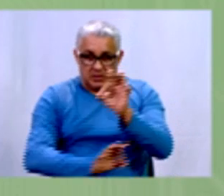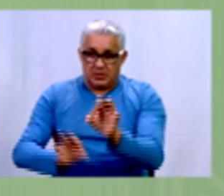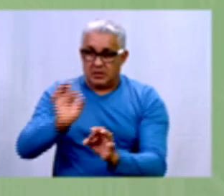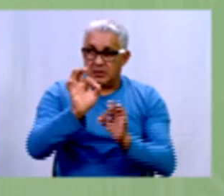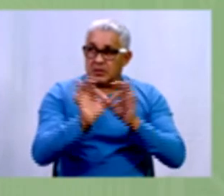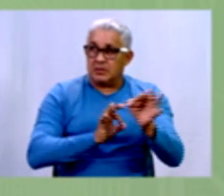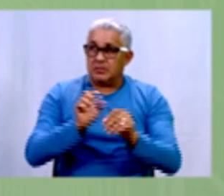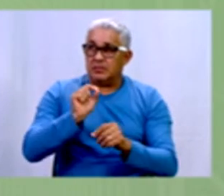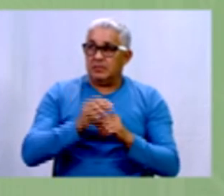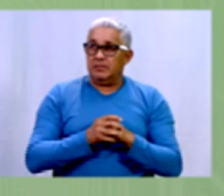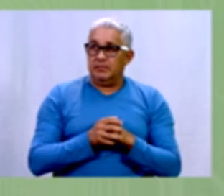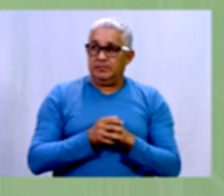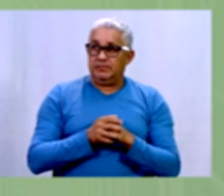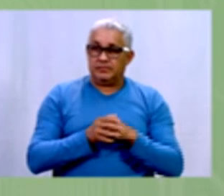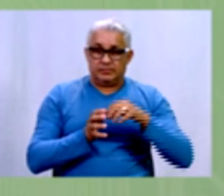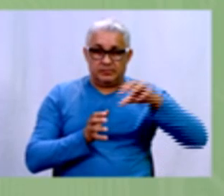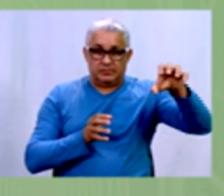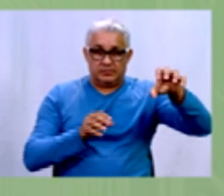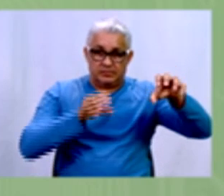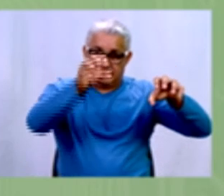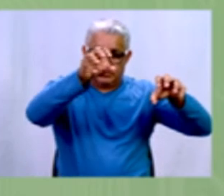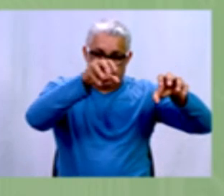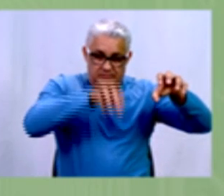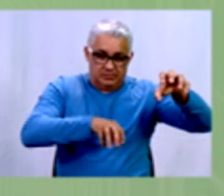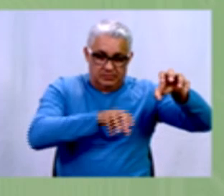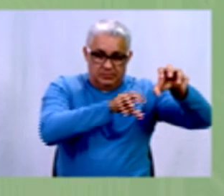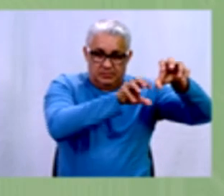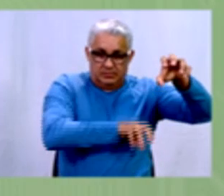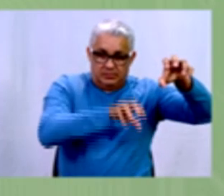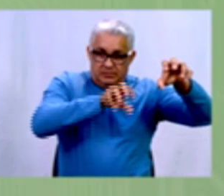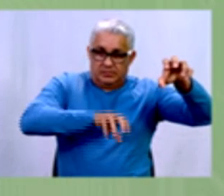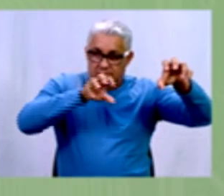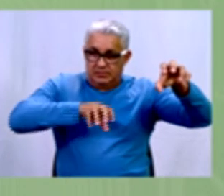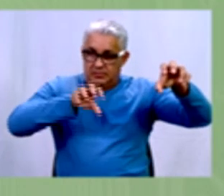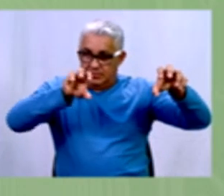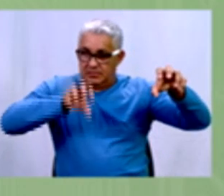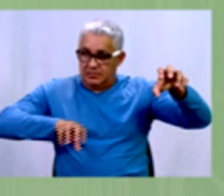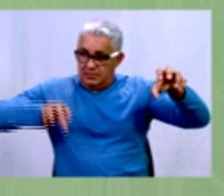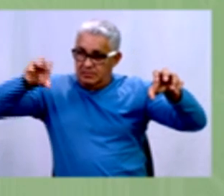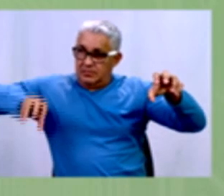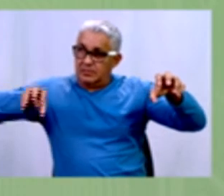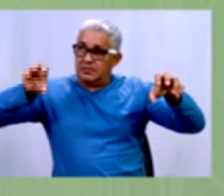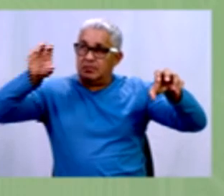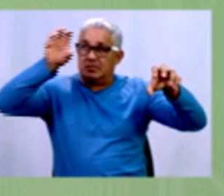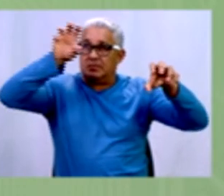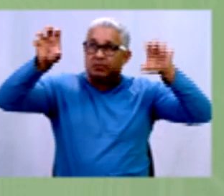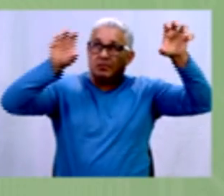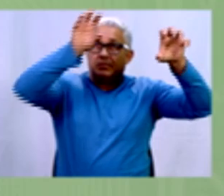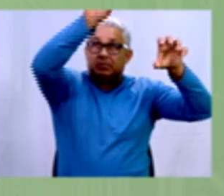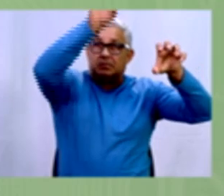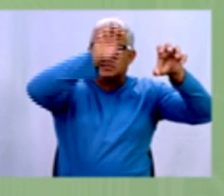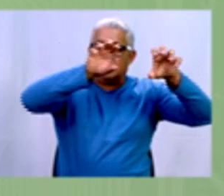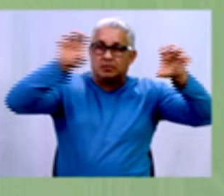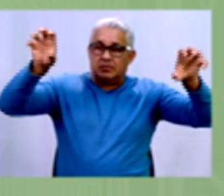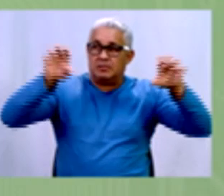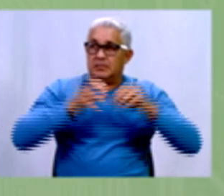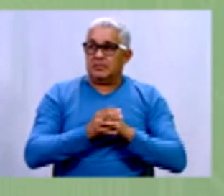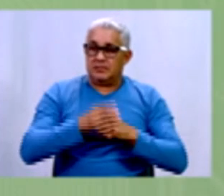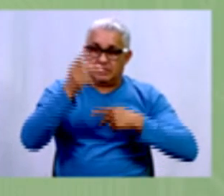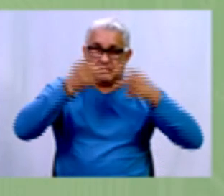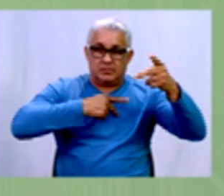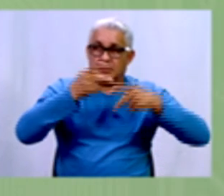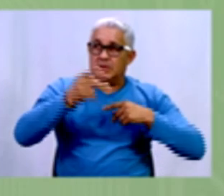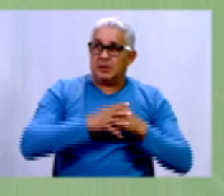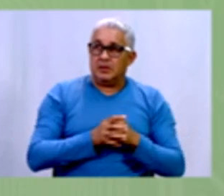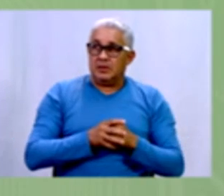do que separar esse projeto em módulos maiores, e aí